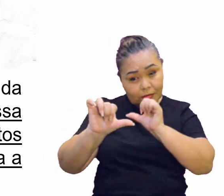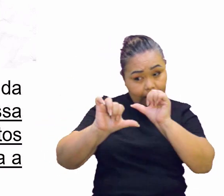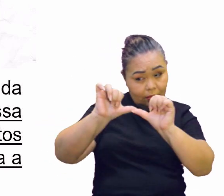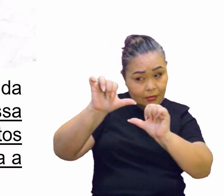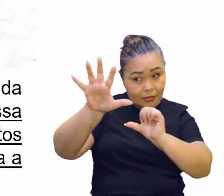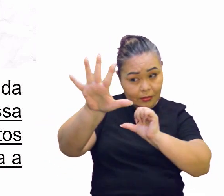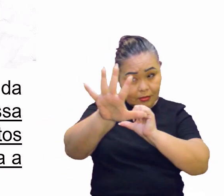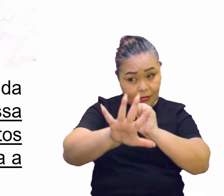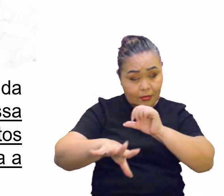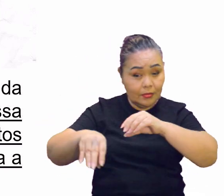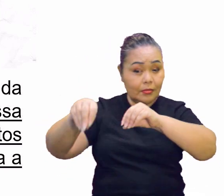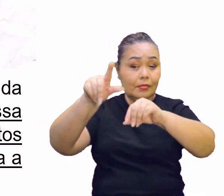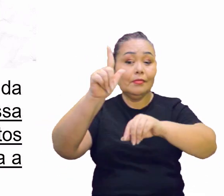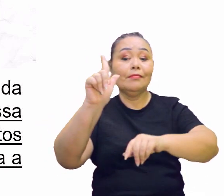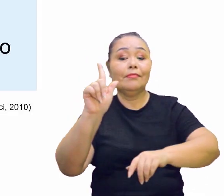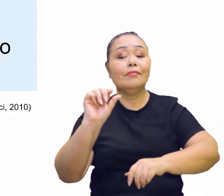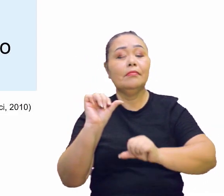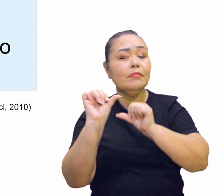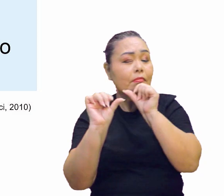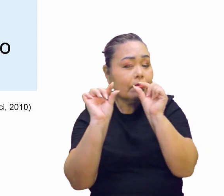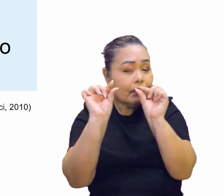nosso espaço geográfico.